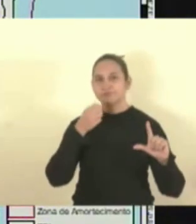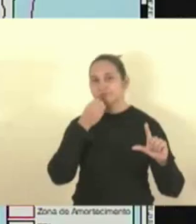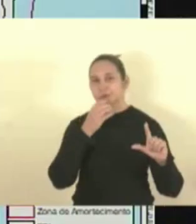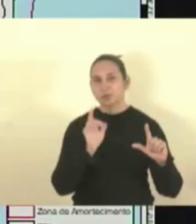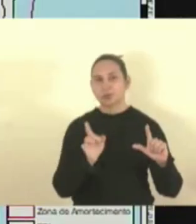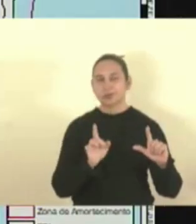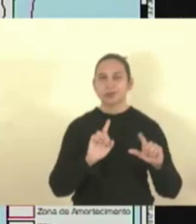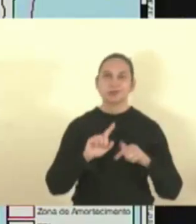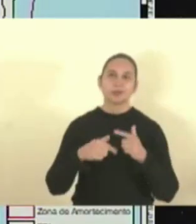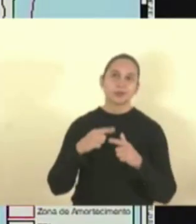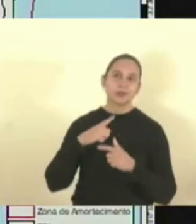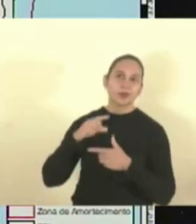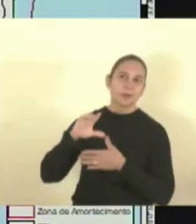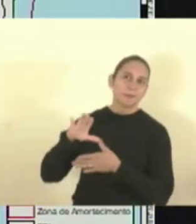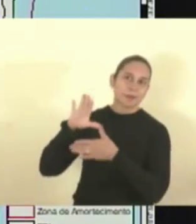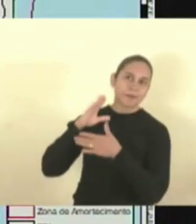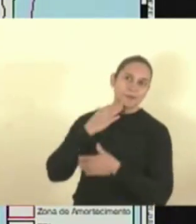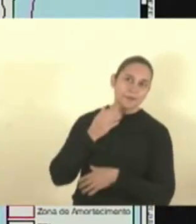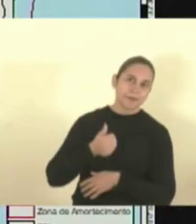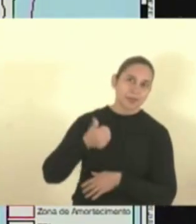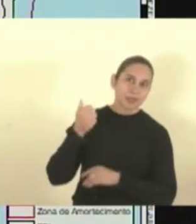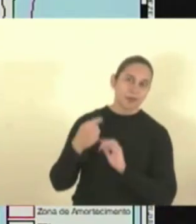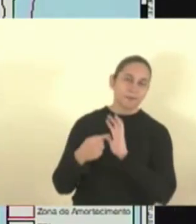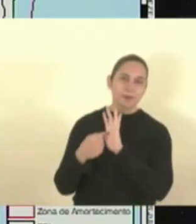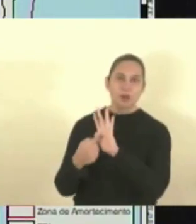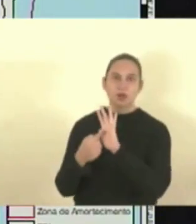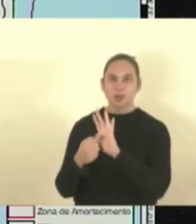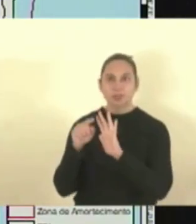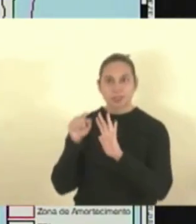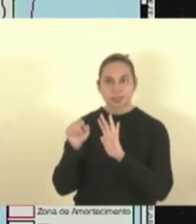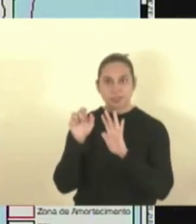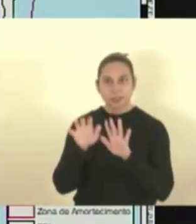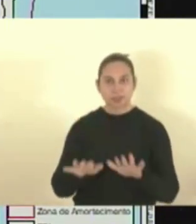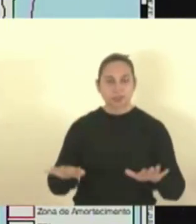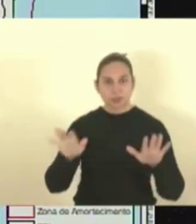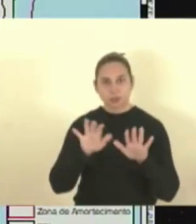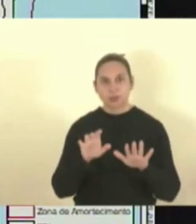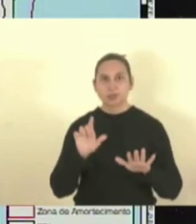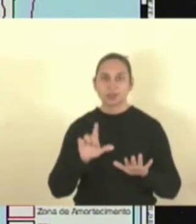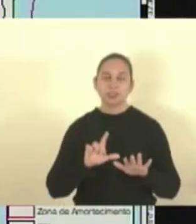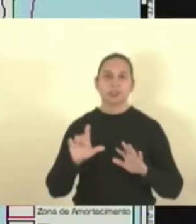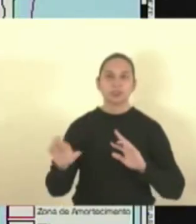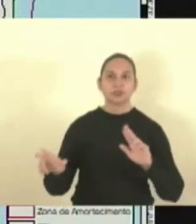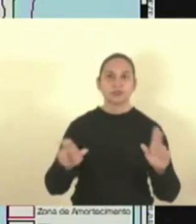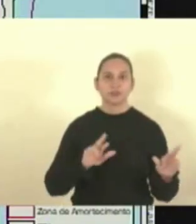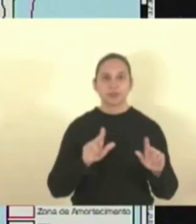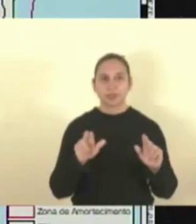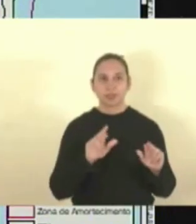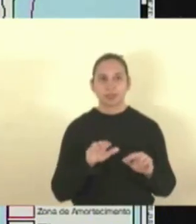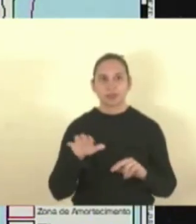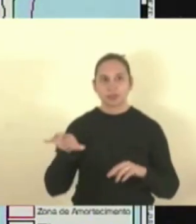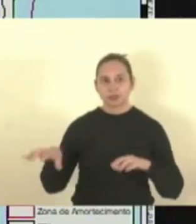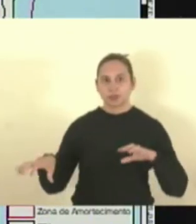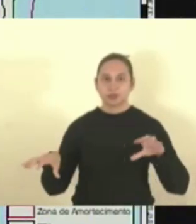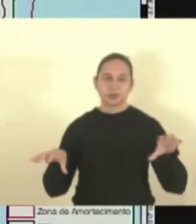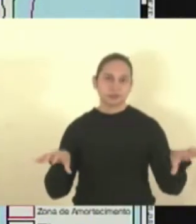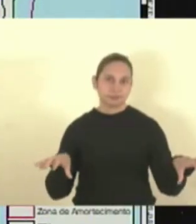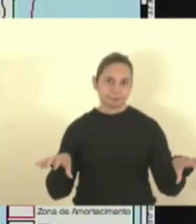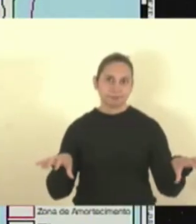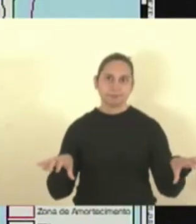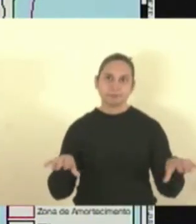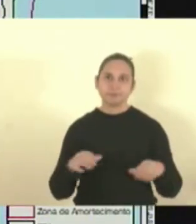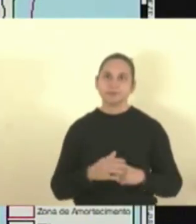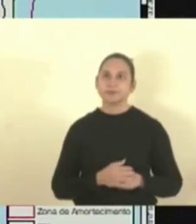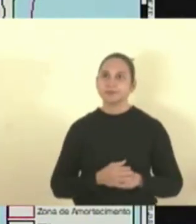tenho um mapa um pouquinho melhor para mostrar um pouco melhor essa configuração, e ali são destacadas 2 feições geomorfológicas, né?